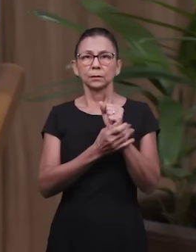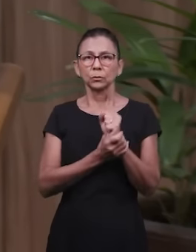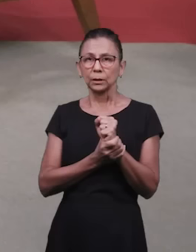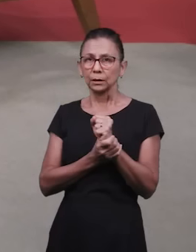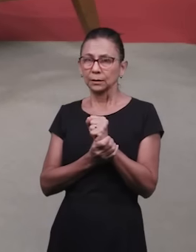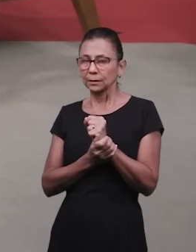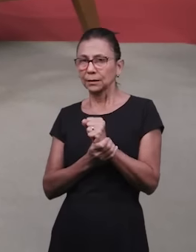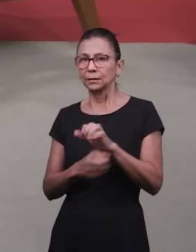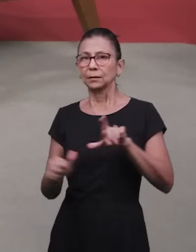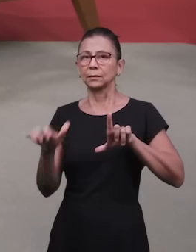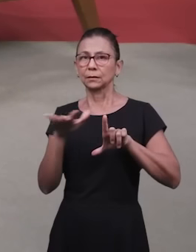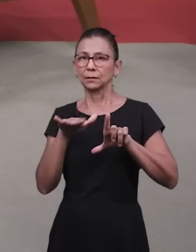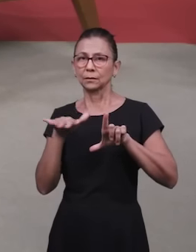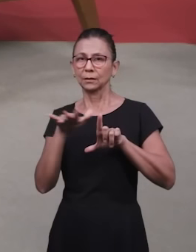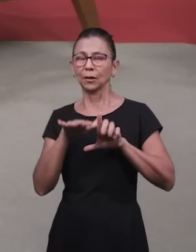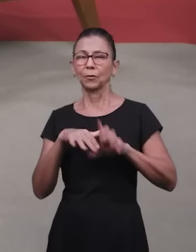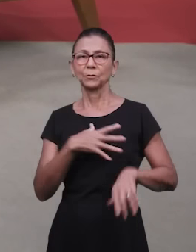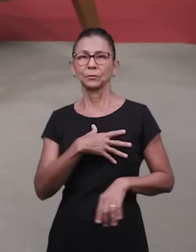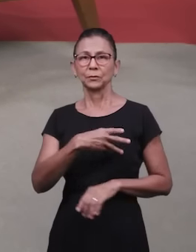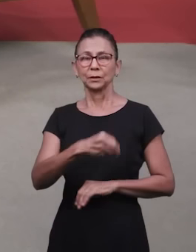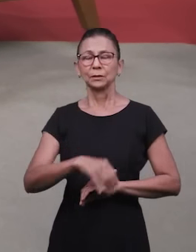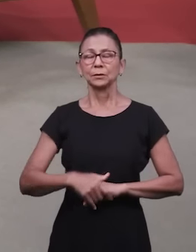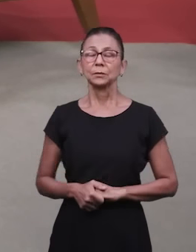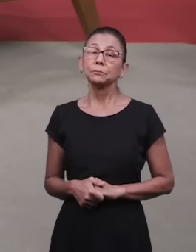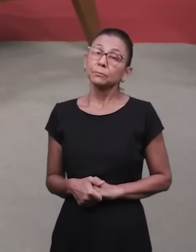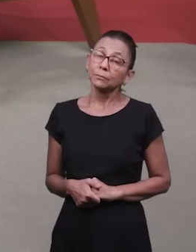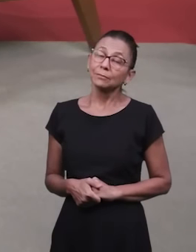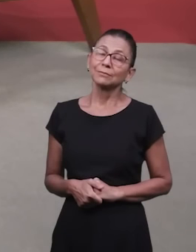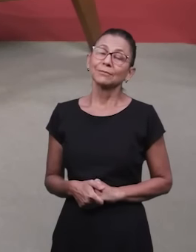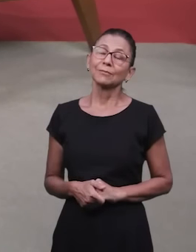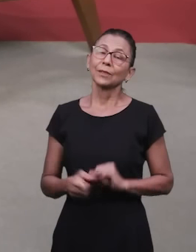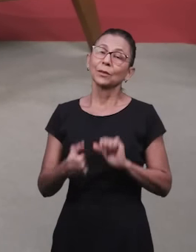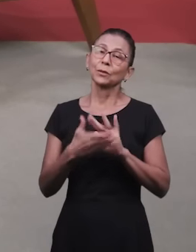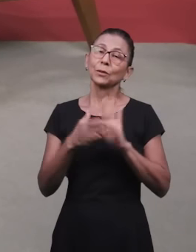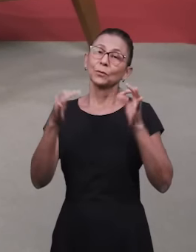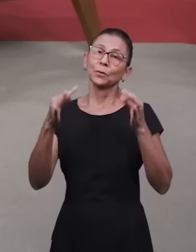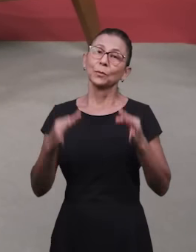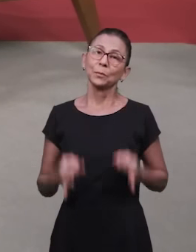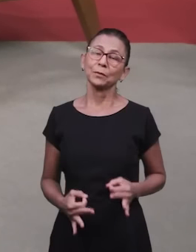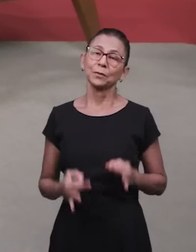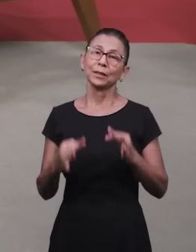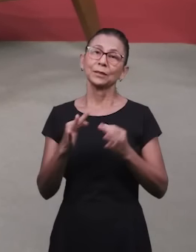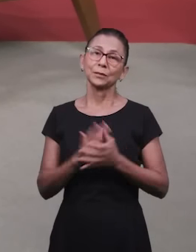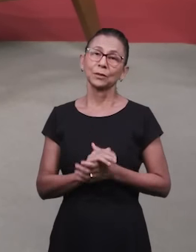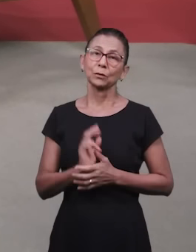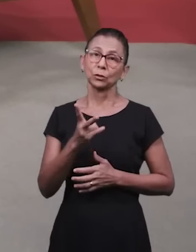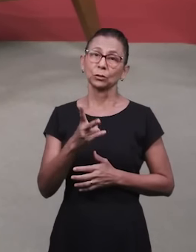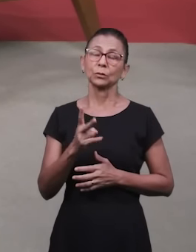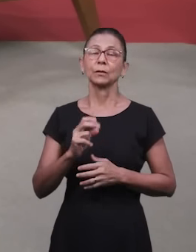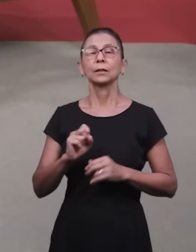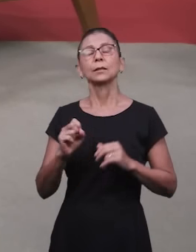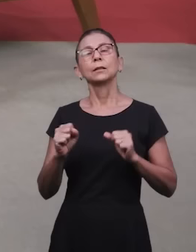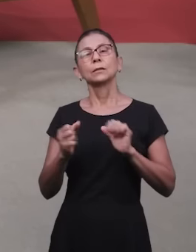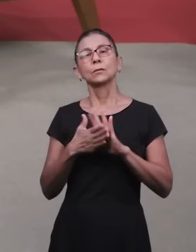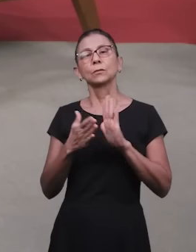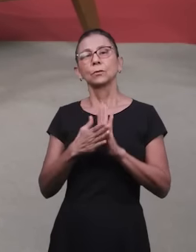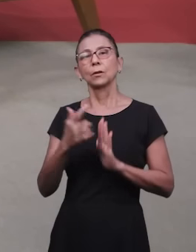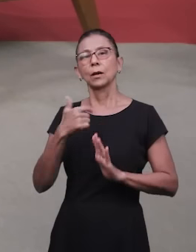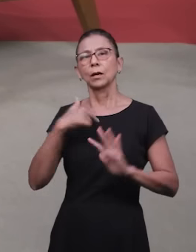Digital. No quadro Perfeito Louvor, a tia Janaína Zumac vai continuar ensinando o louvor Eu Clamo, Eu Oro, hoje para